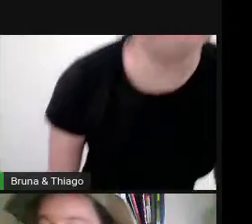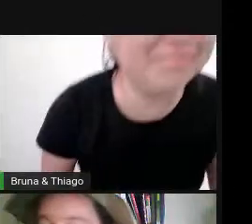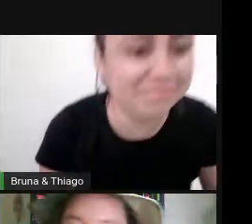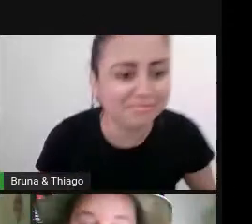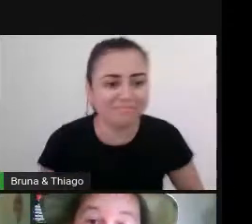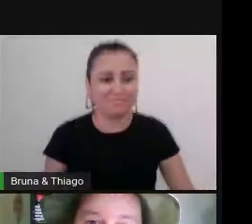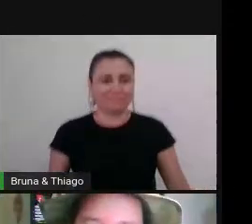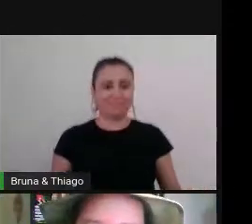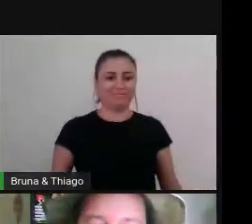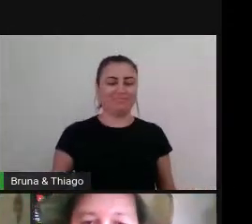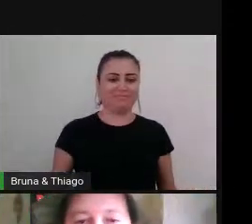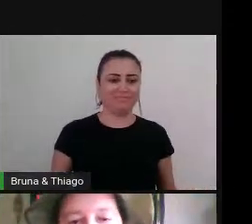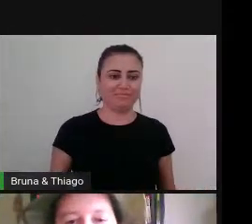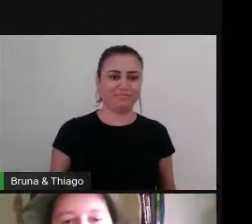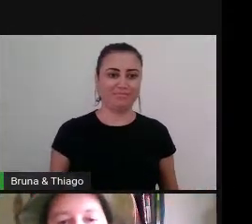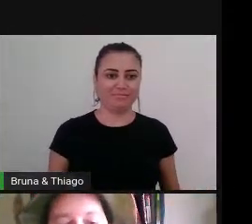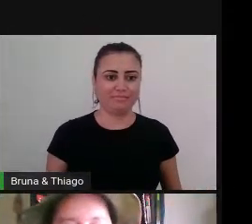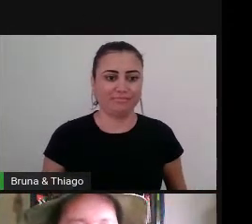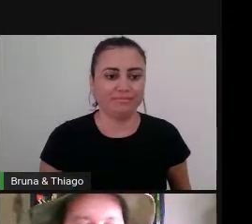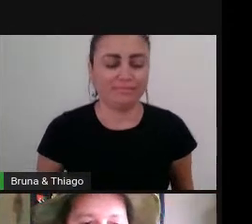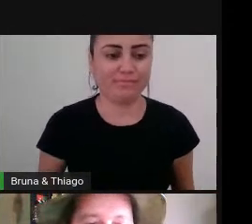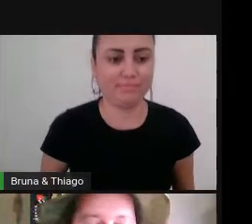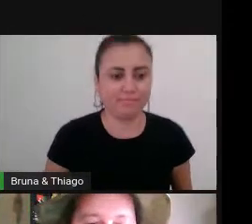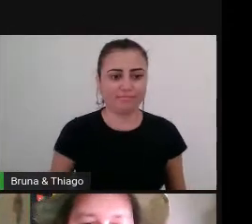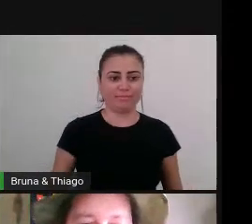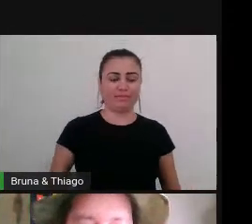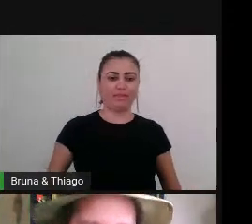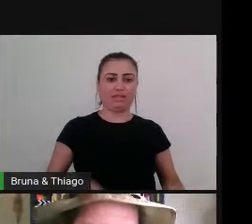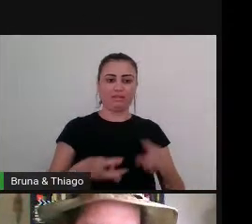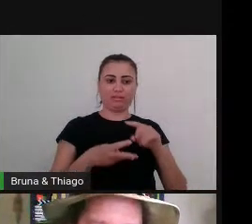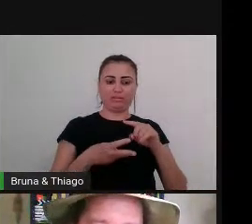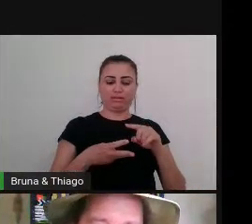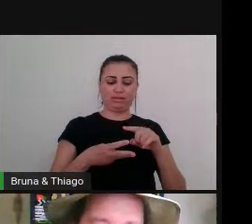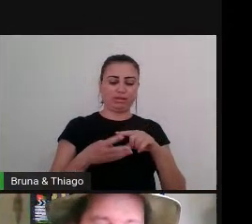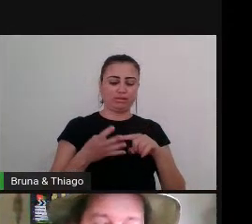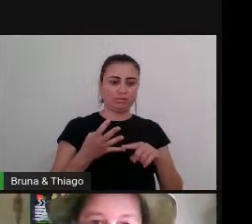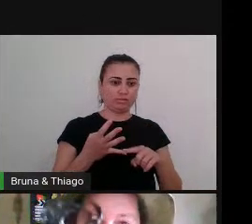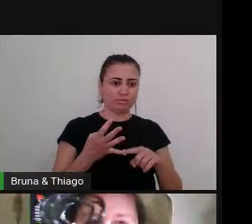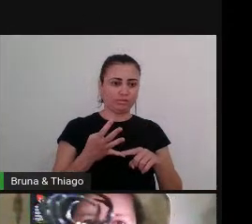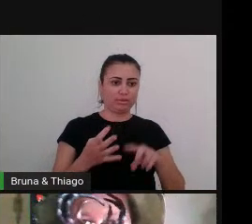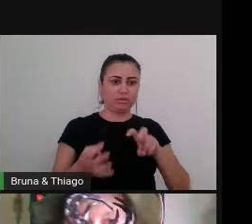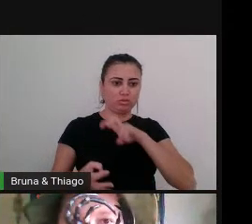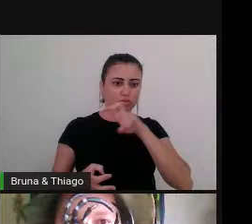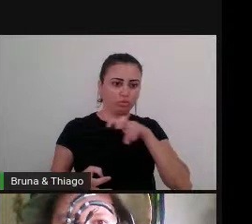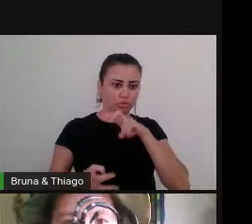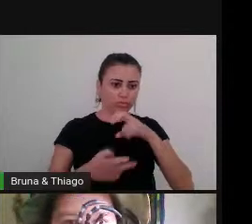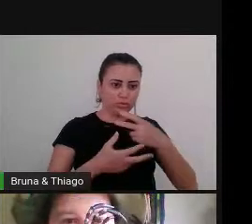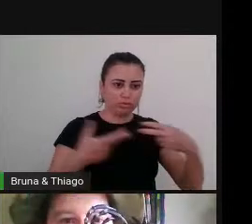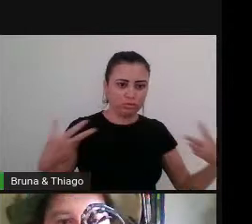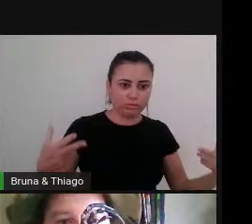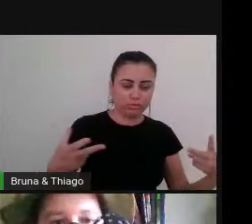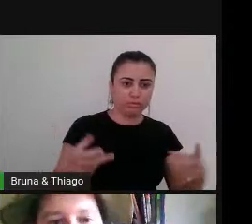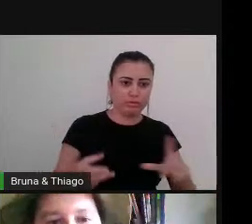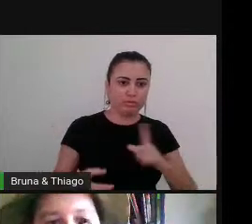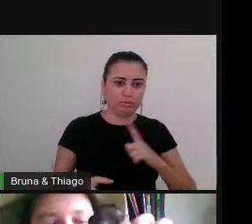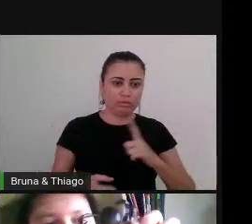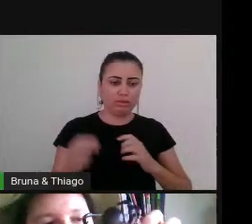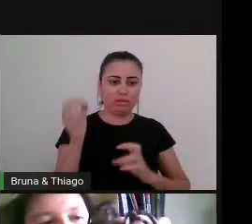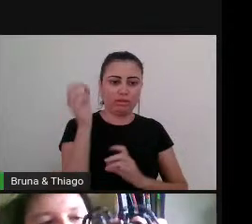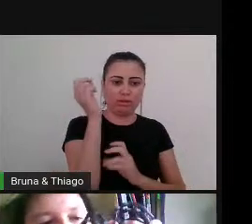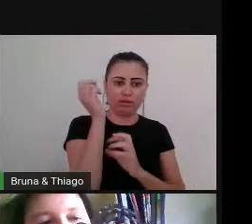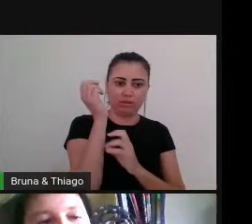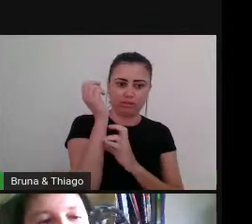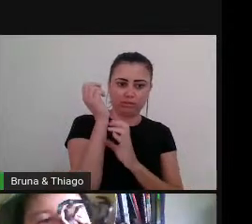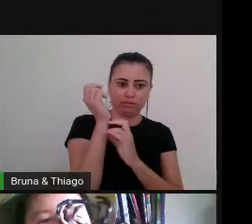Então, além das quatro serpentes, nós vamos ter aí aranhas, né, como essa caranguejeira que eu estou segurando, não sei se vocês estão me vendo aí do ladinho,